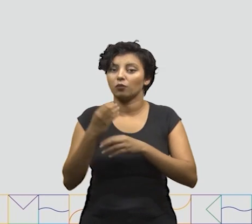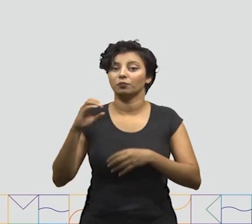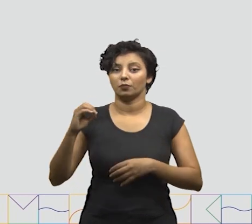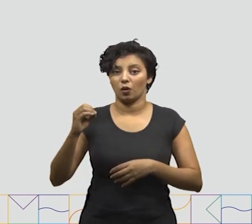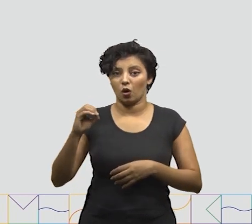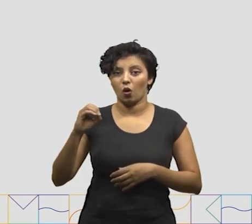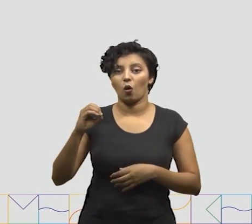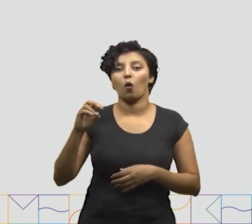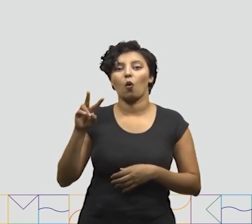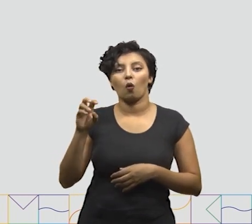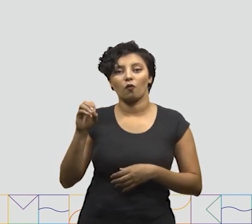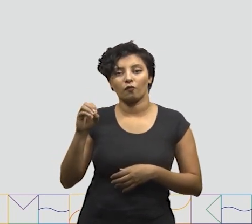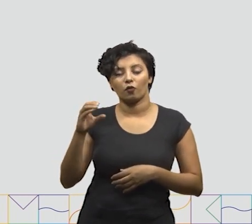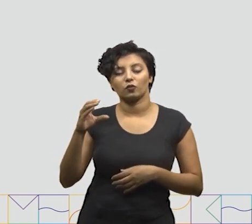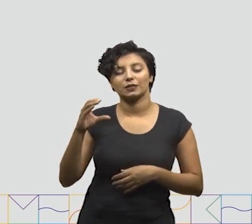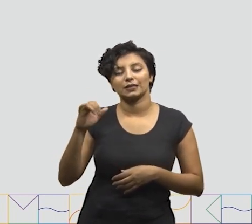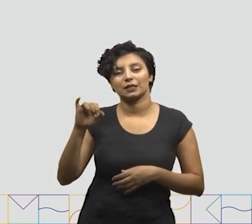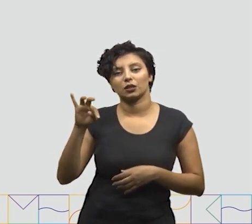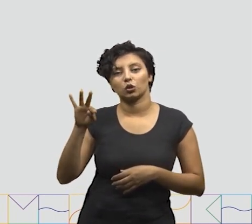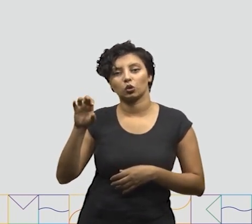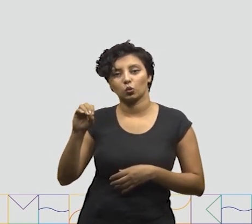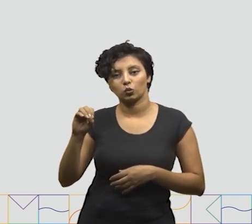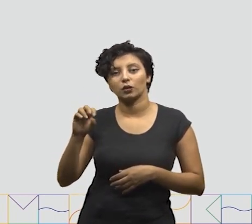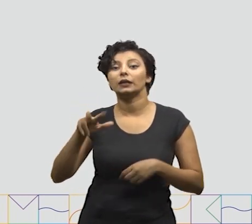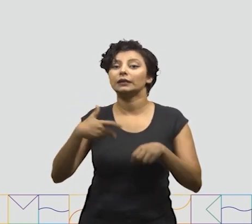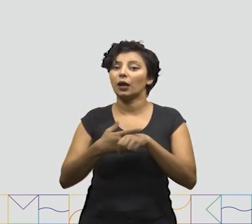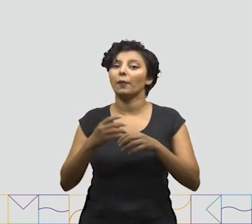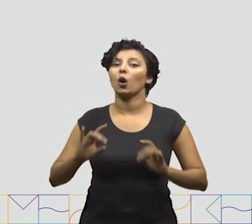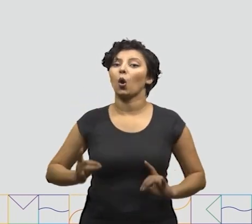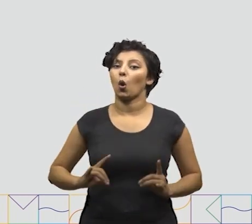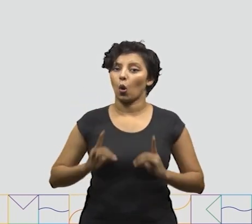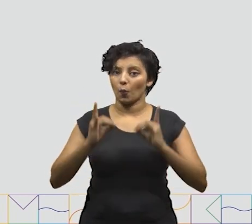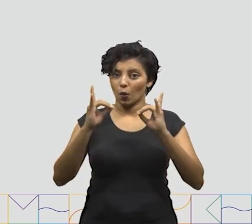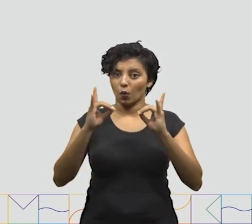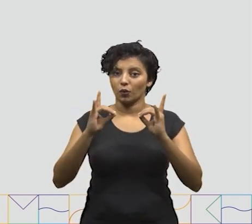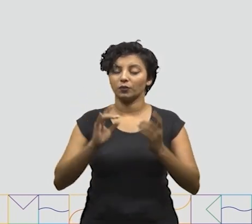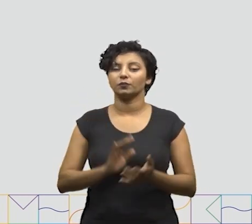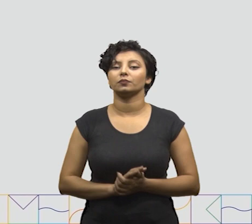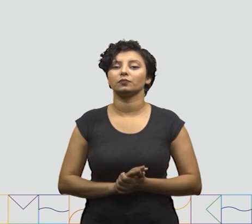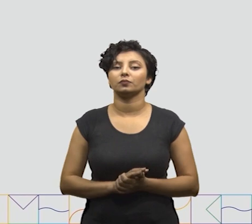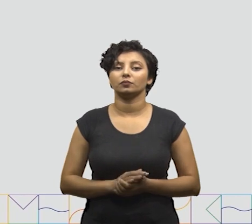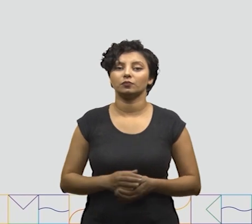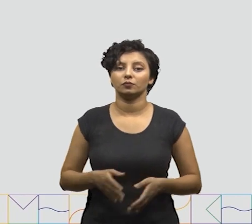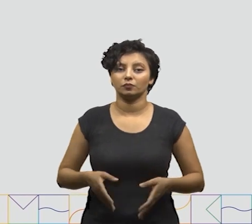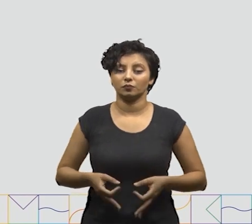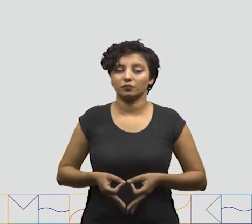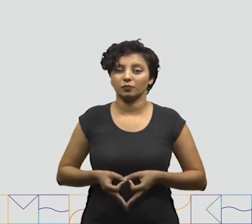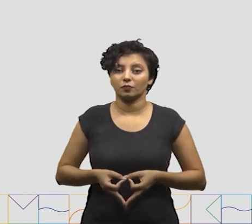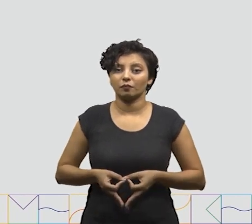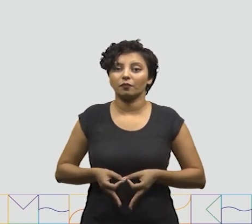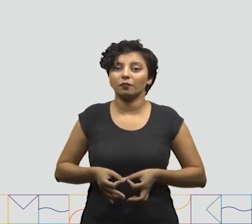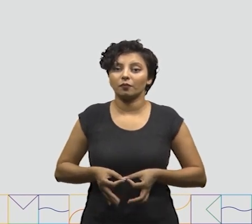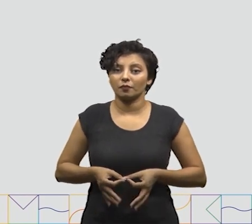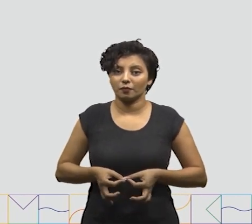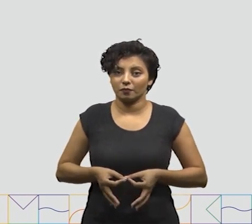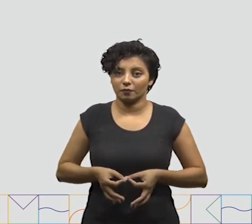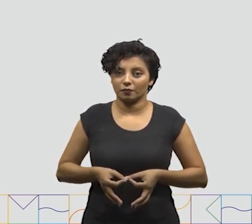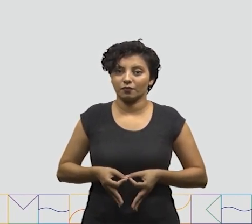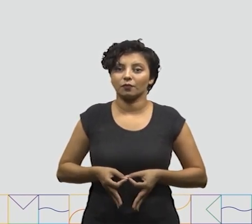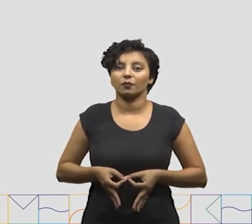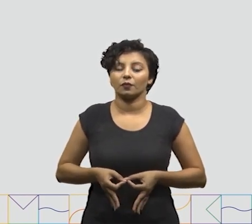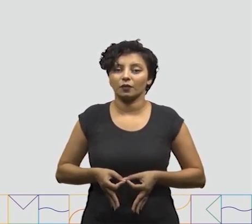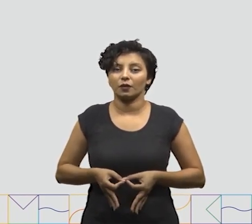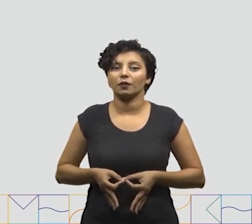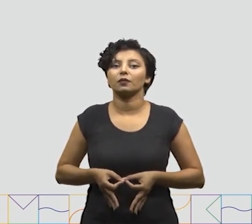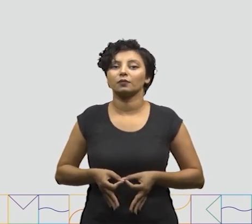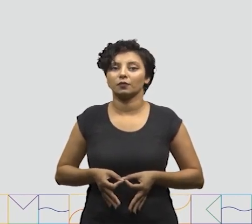dos gametas femininos, os ovócitos, e de hormônios também. A tuba uterina é o canal que